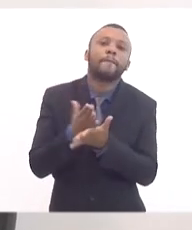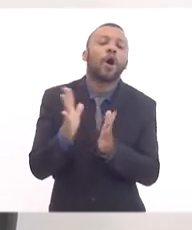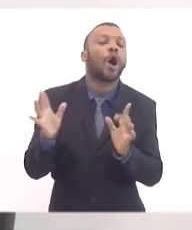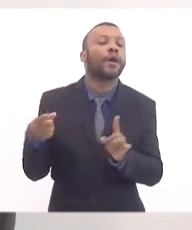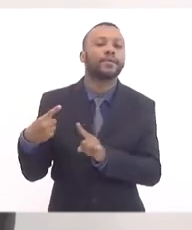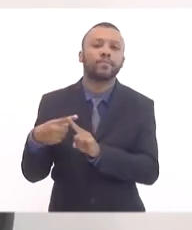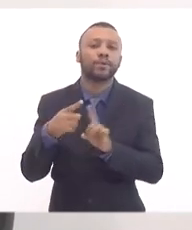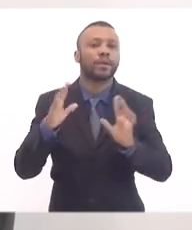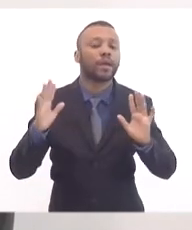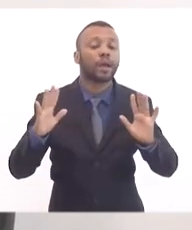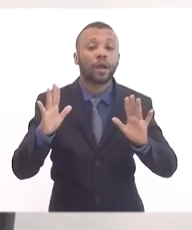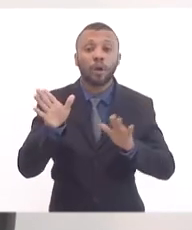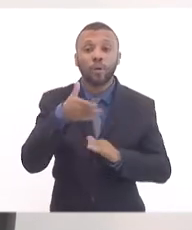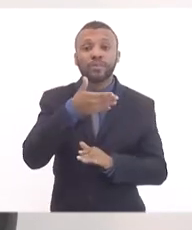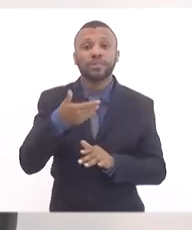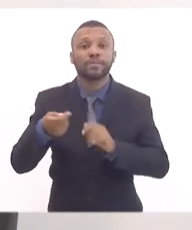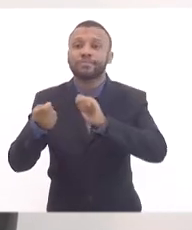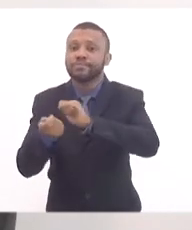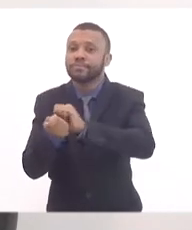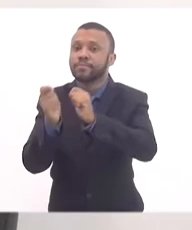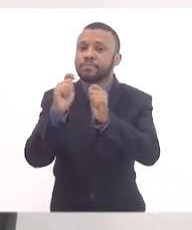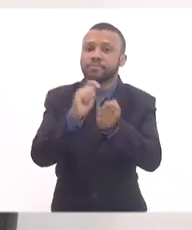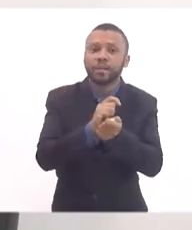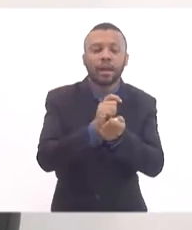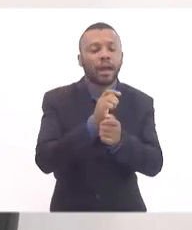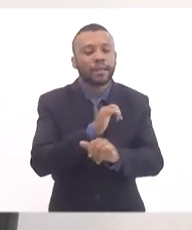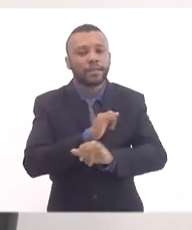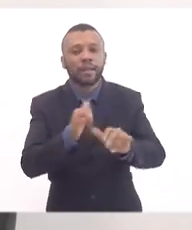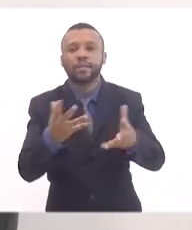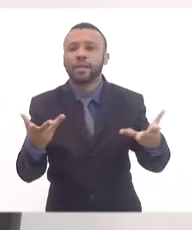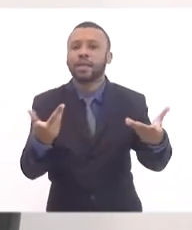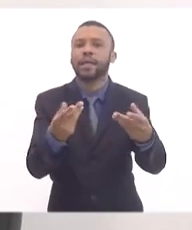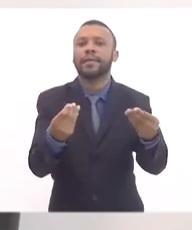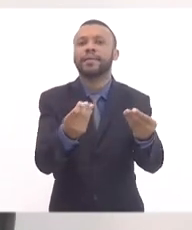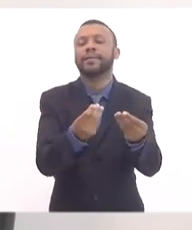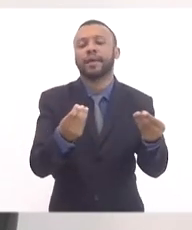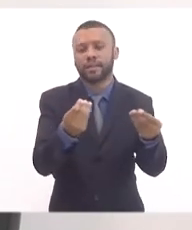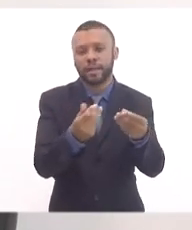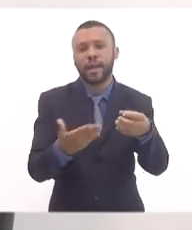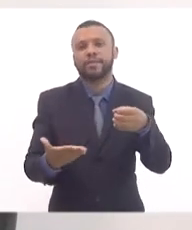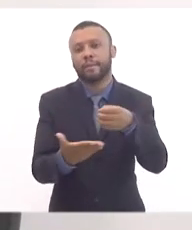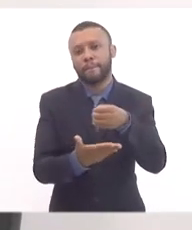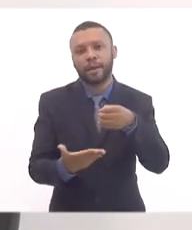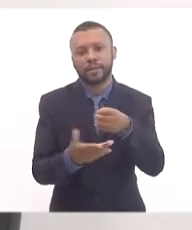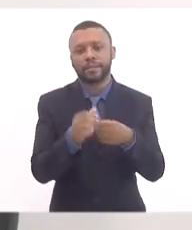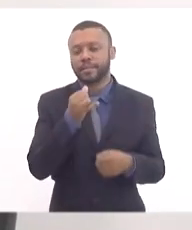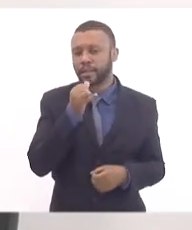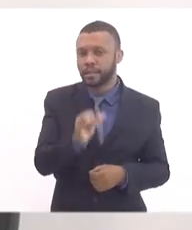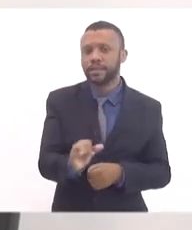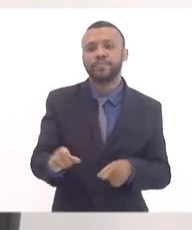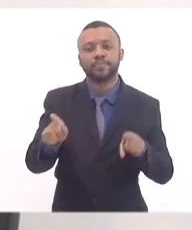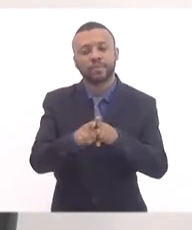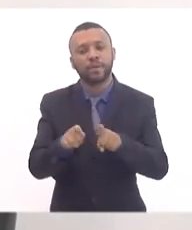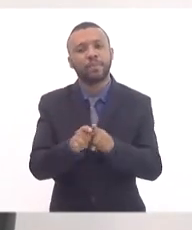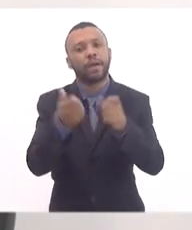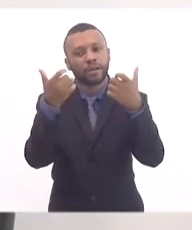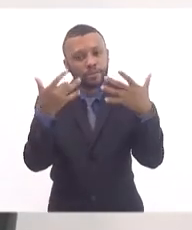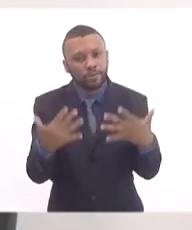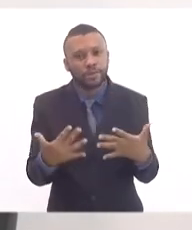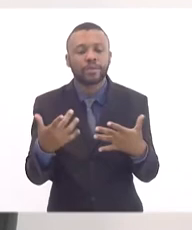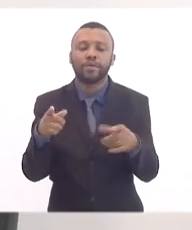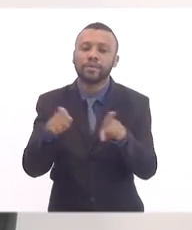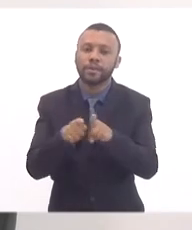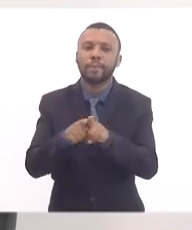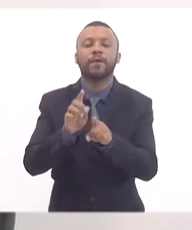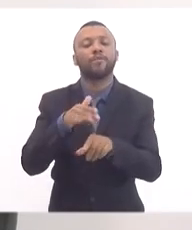tem que se adequar a declaração de essencialidade da energia elétrica e já digo também de ante-mão que eu